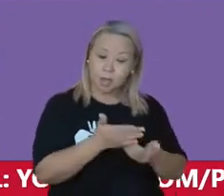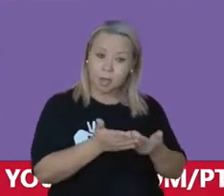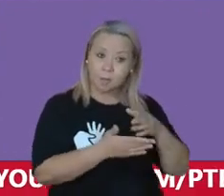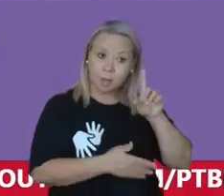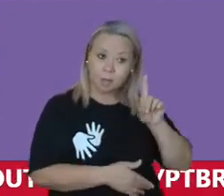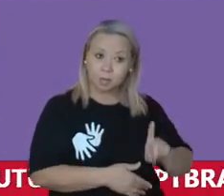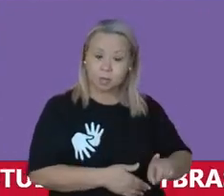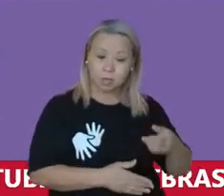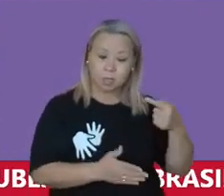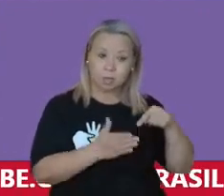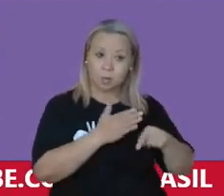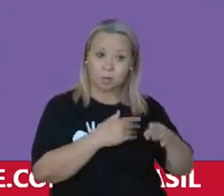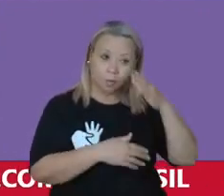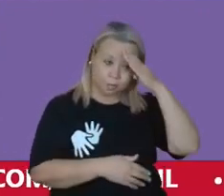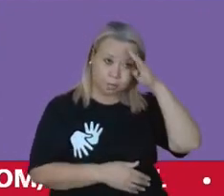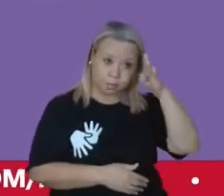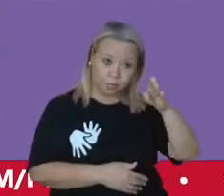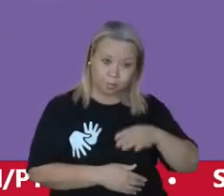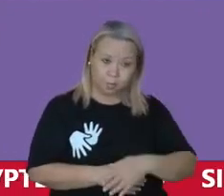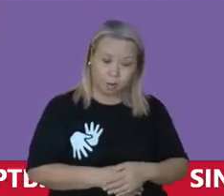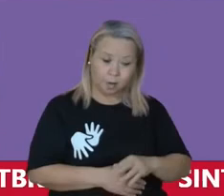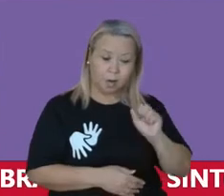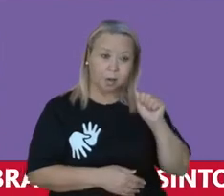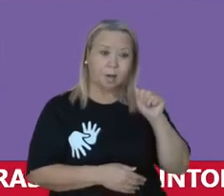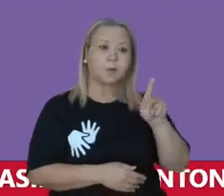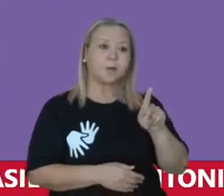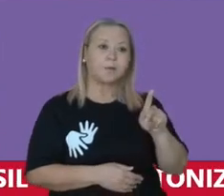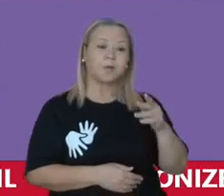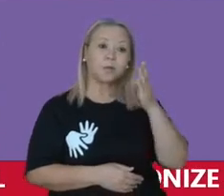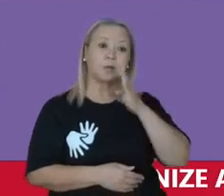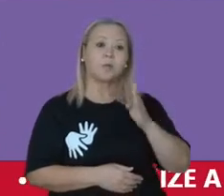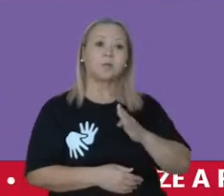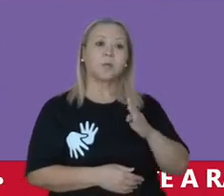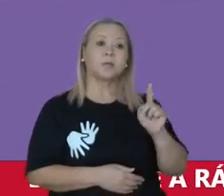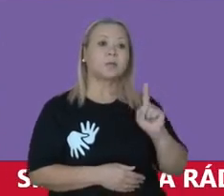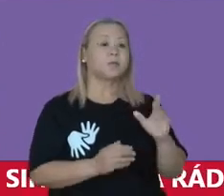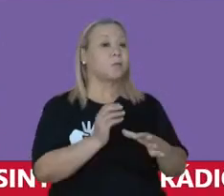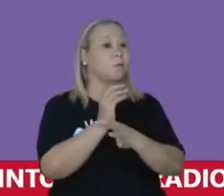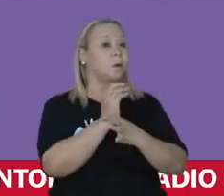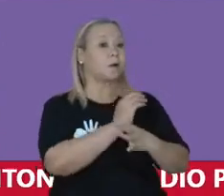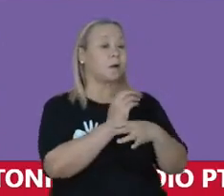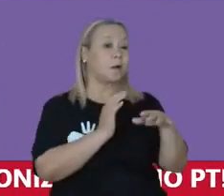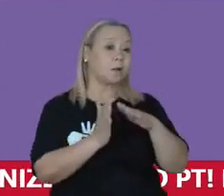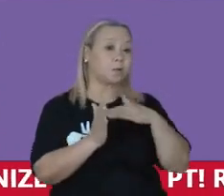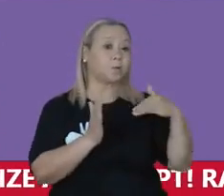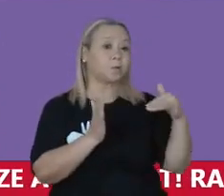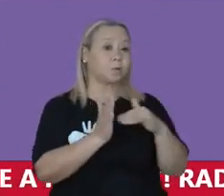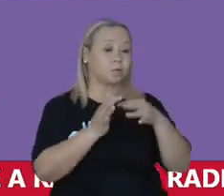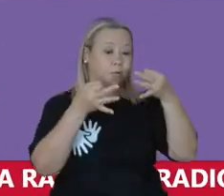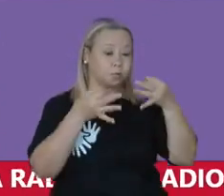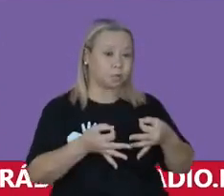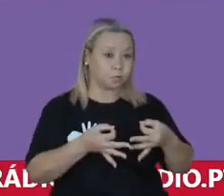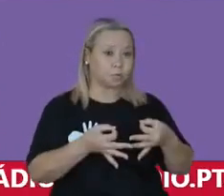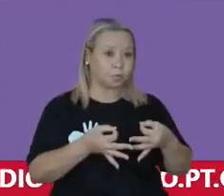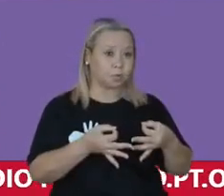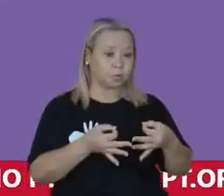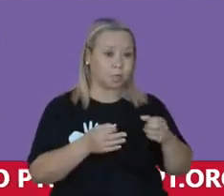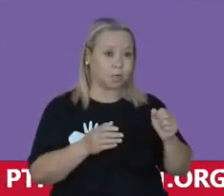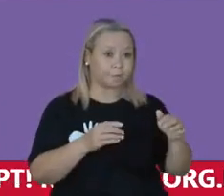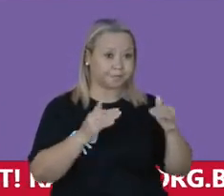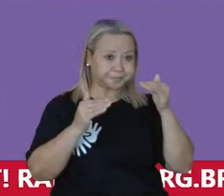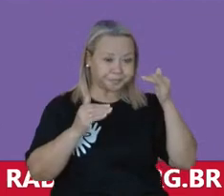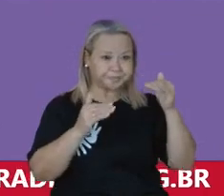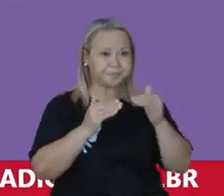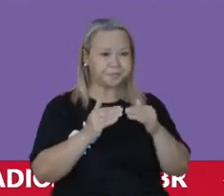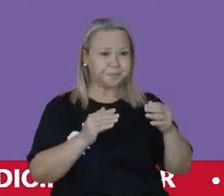direito fundamental, que é o direito à Previdência, que o Brasil ainda nem garante na totalidade. O correto, de acordo com a Organização